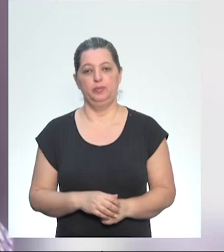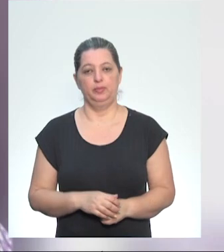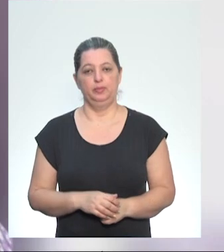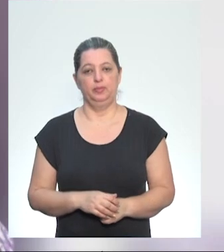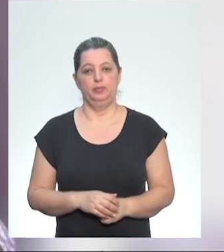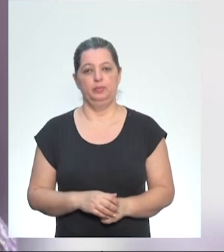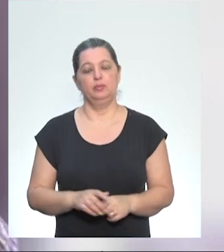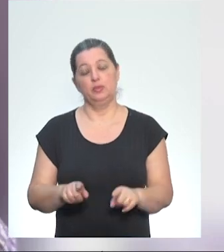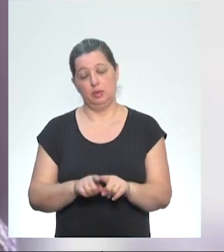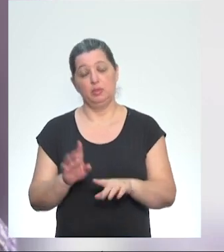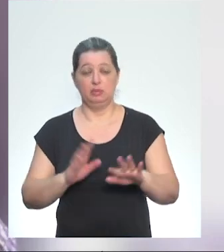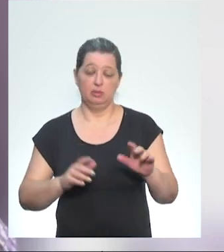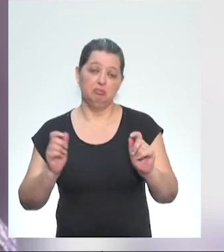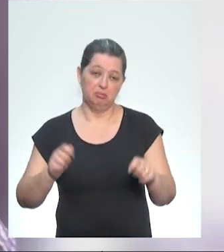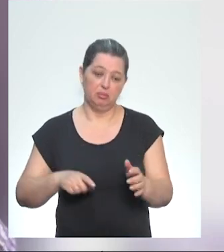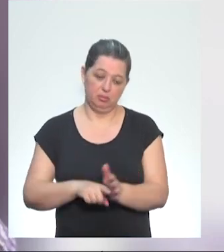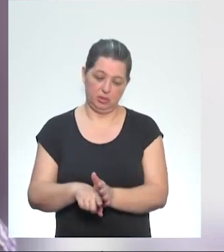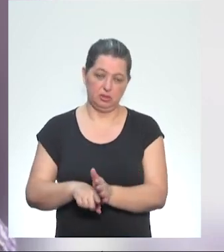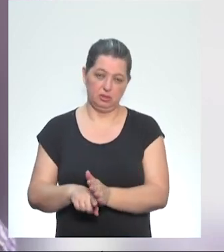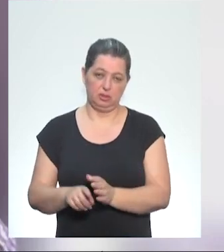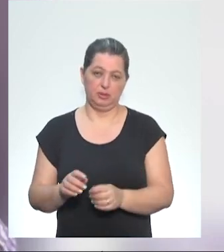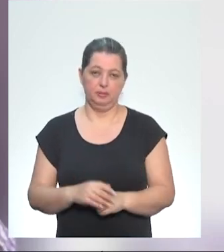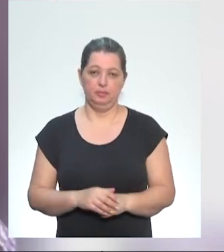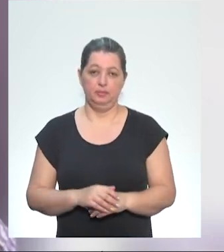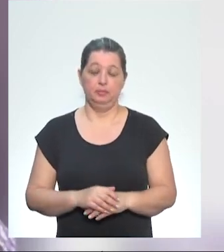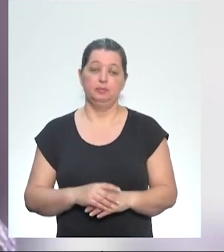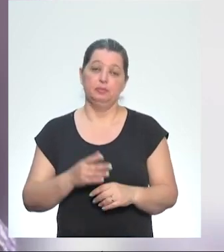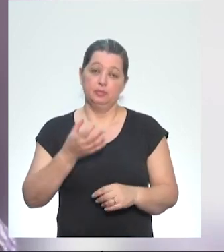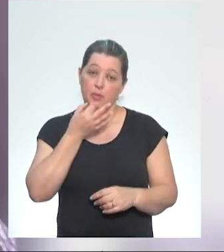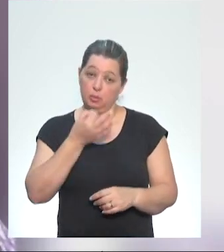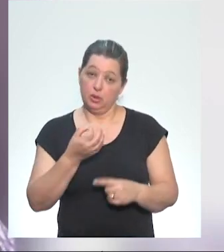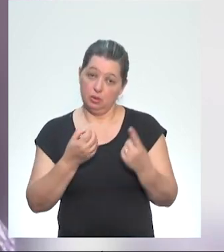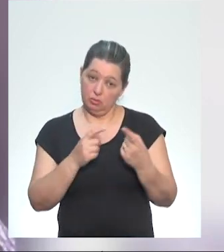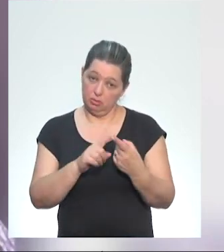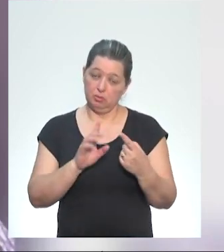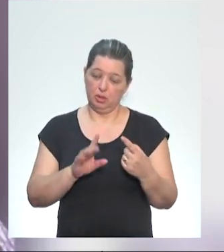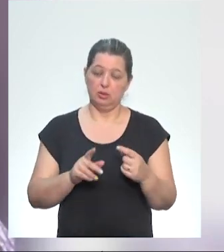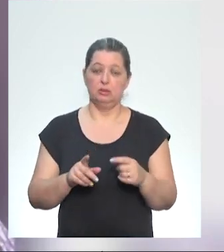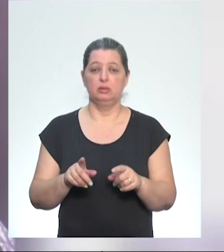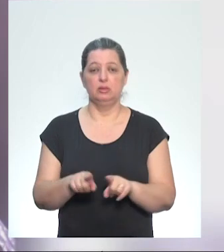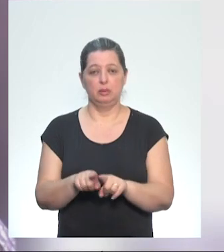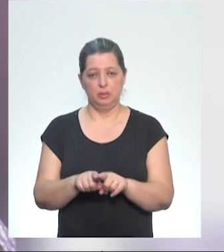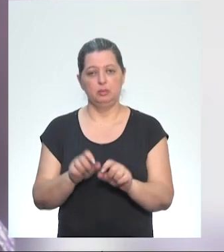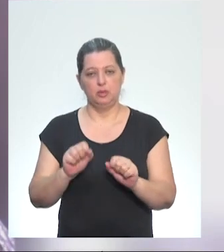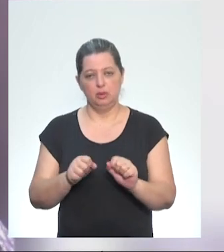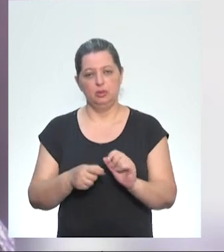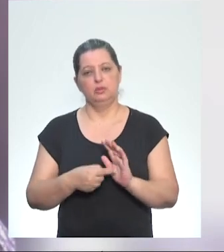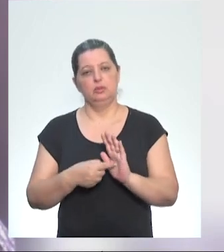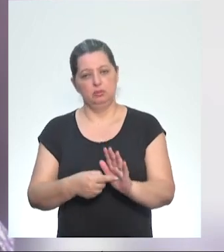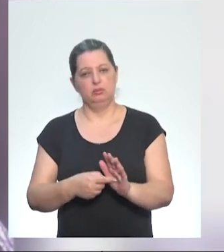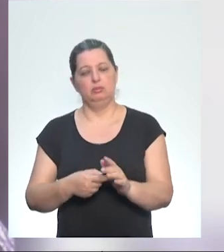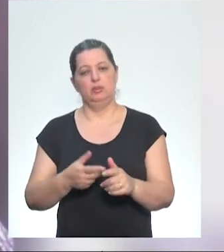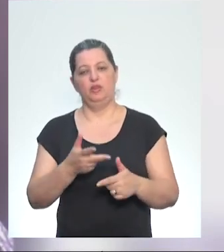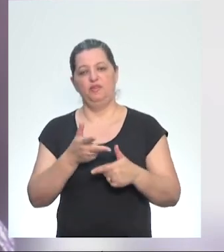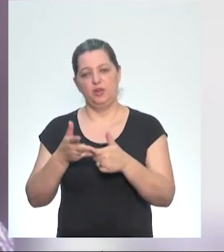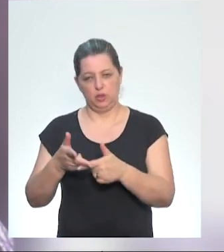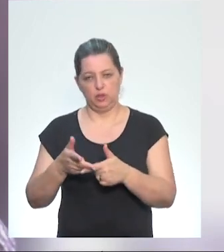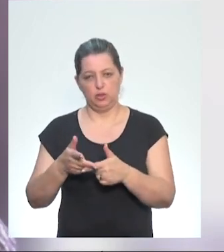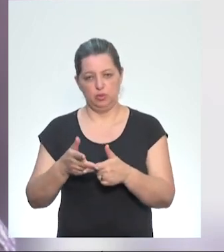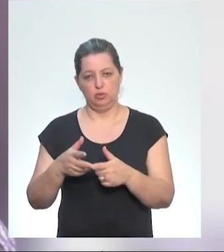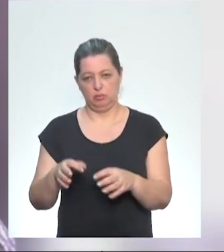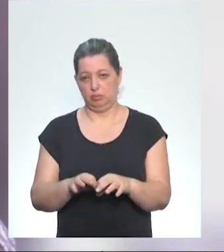consigo explorar. Seria uma saída, mas eu também posso colocar aqui algumas indicações de vídeo para tentar